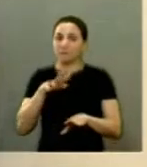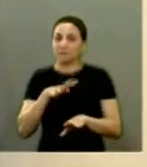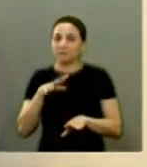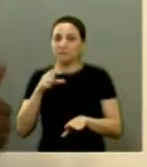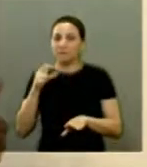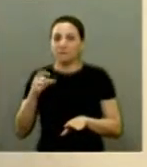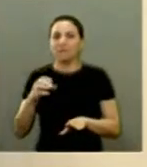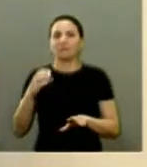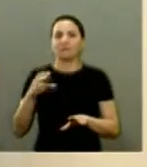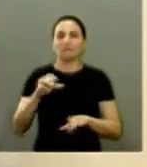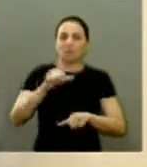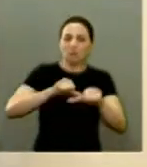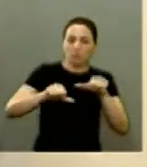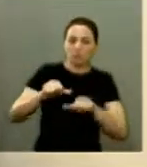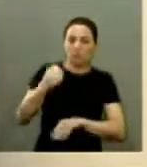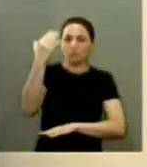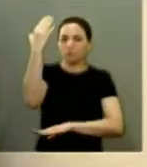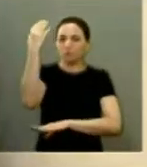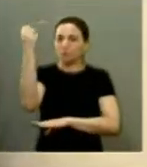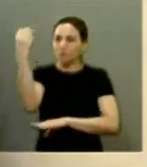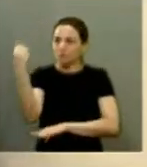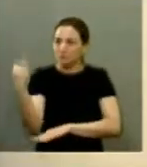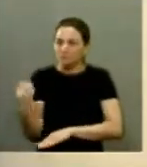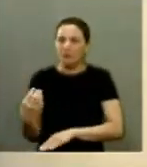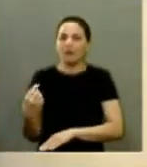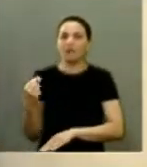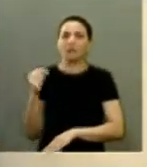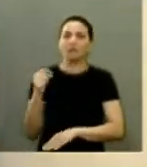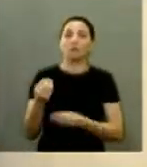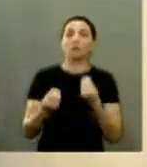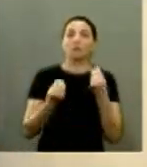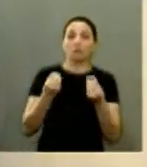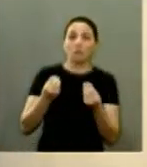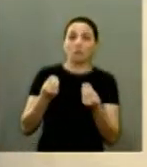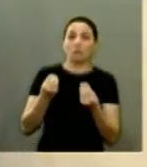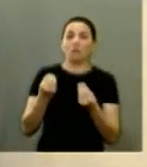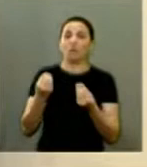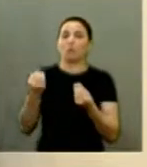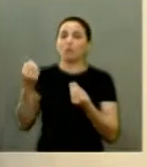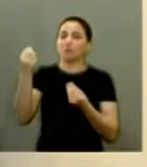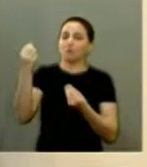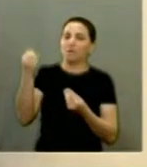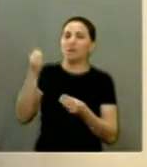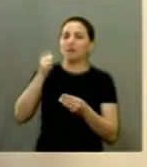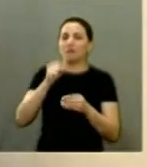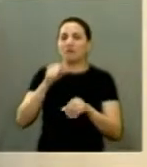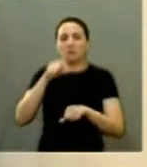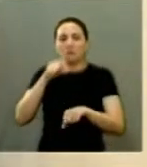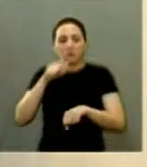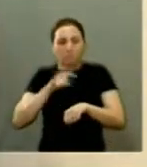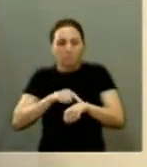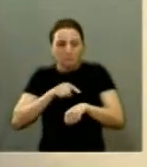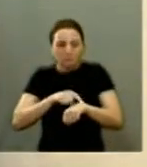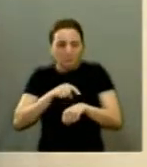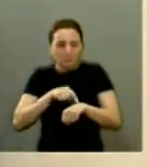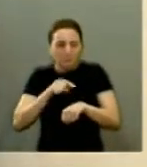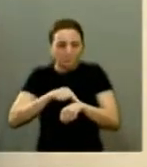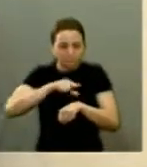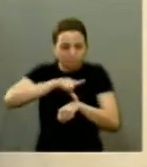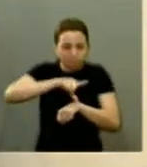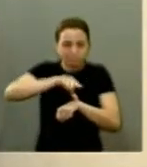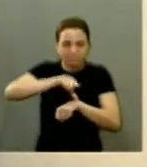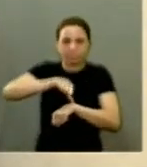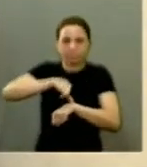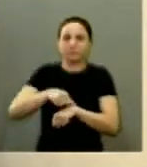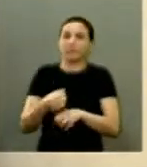aqueles semáforos antigos, que a gente não tinha condição de saber quando ia abrir, quando ia fechar, com cronômetro, para a pessoa ter a